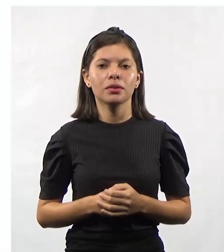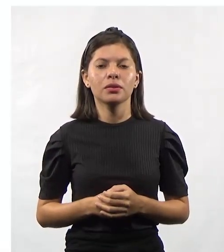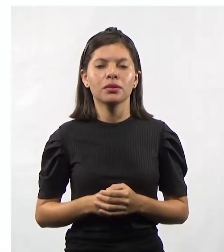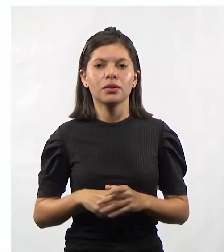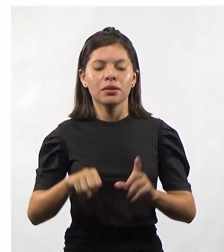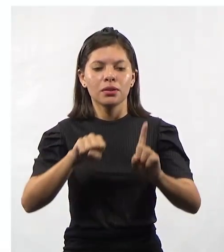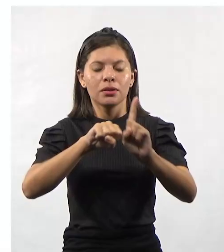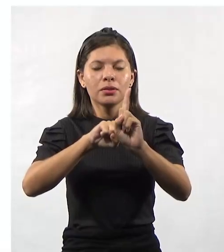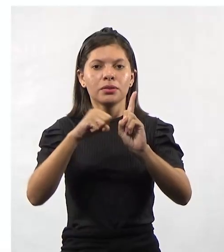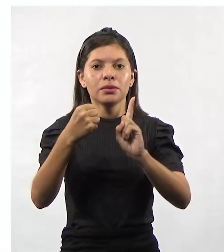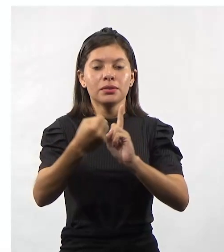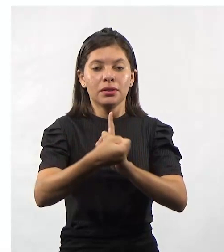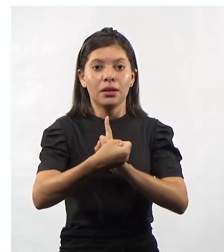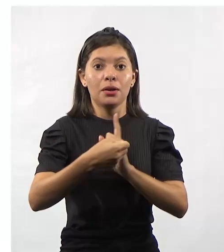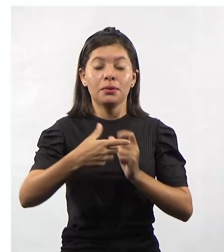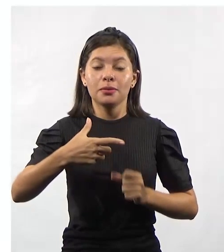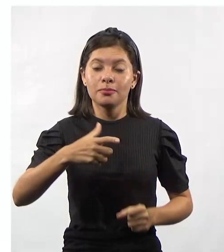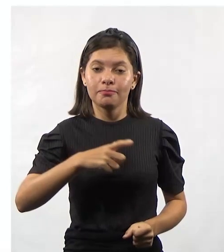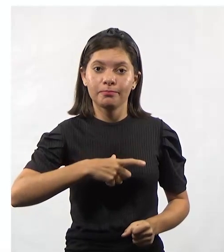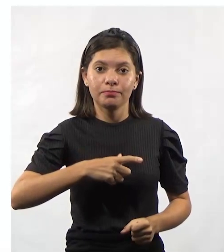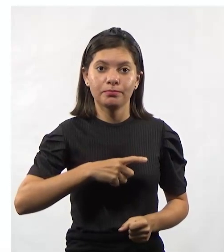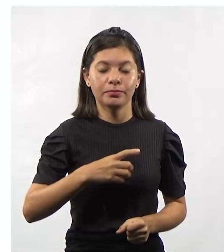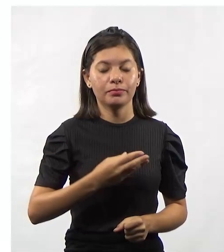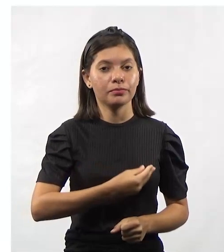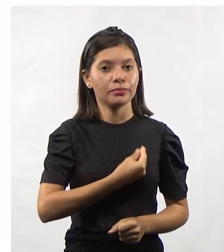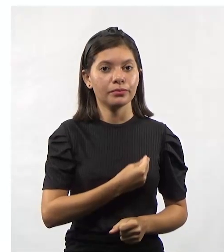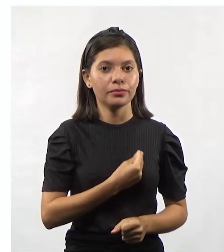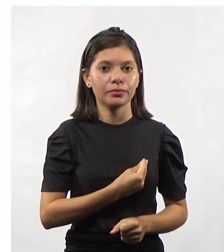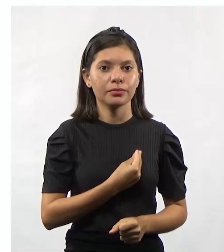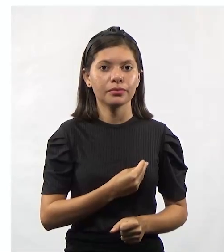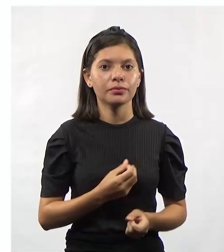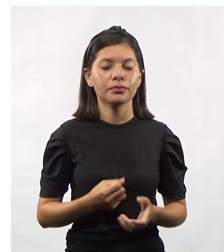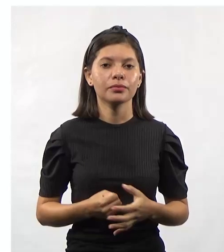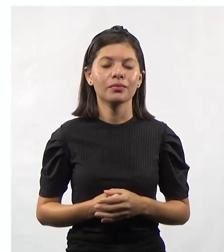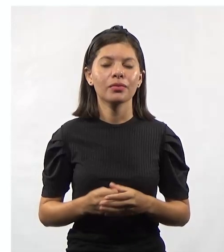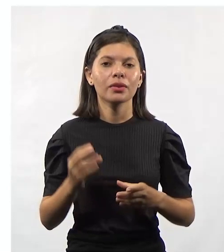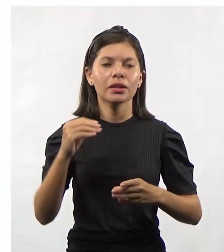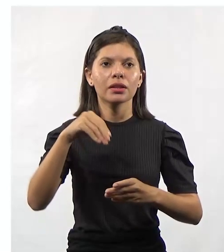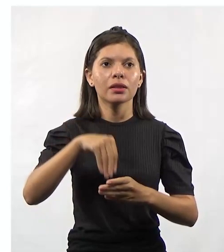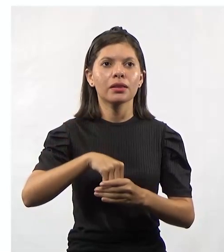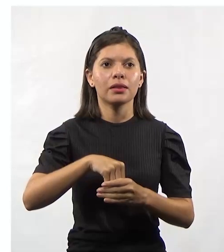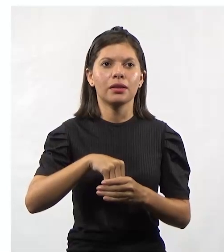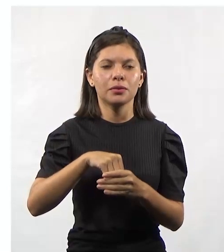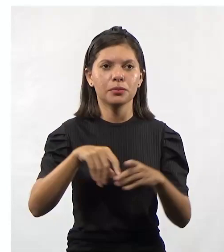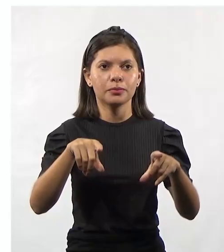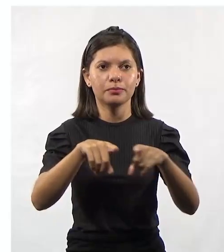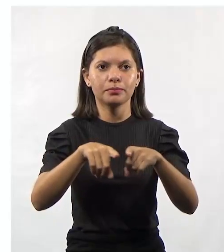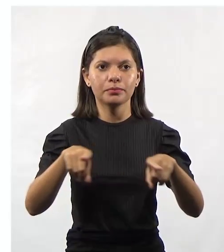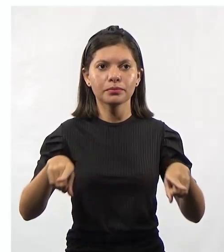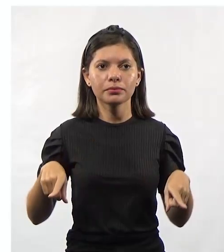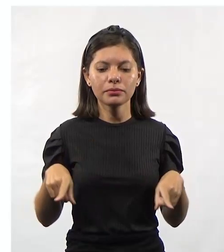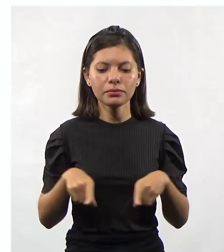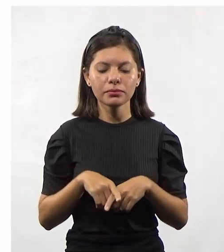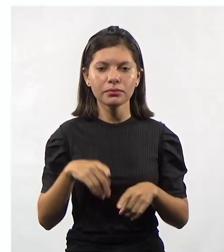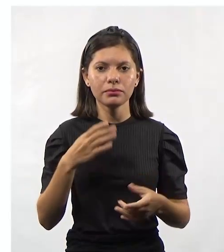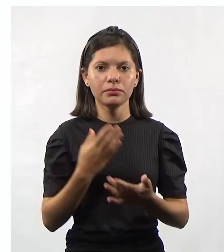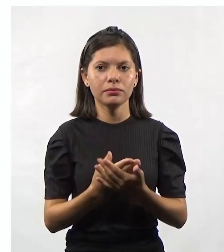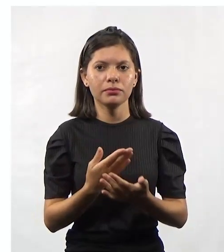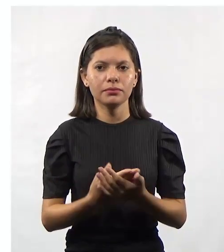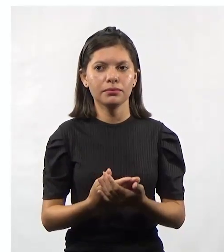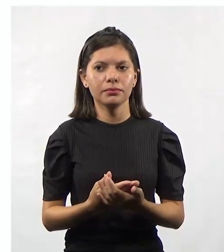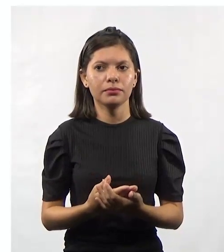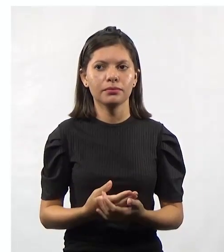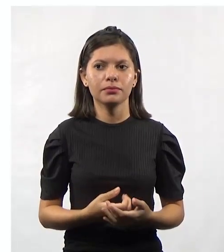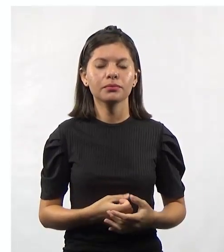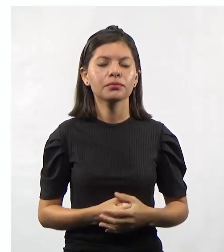é toda a multiplicidade social que existe na sociedade e, consequentemente, dentro